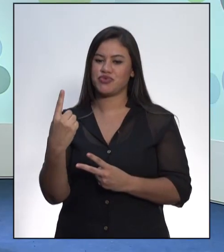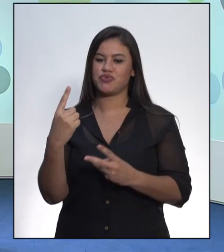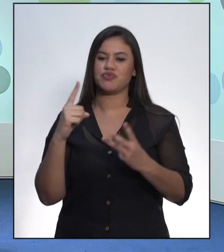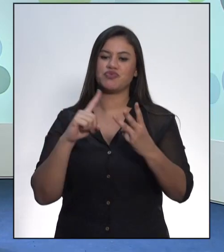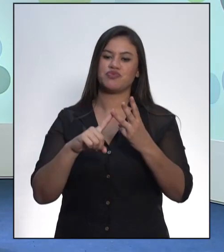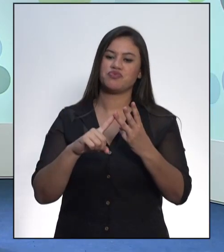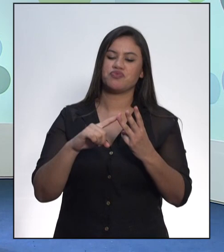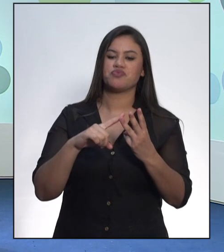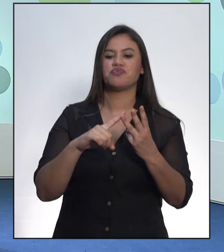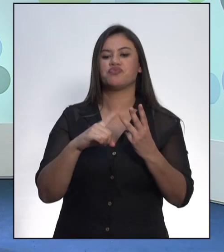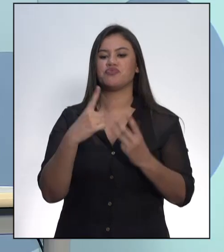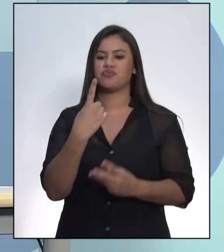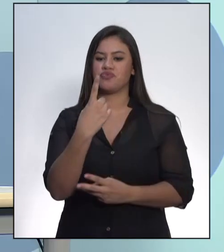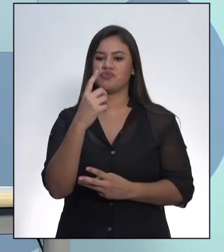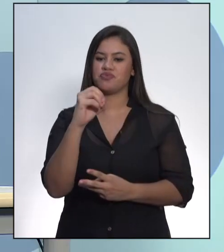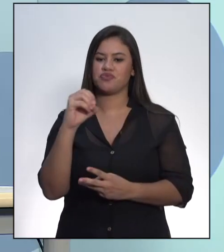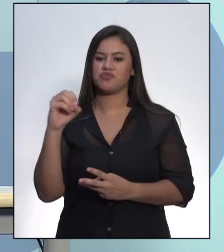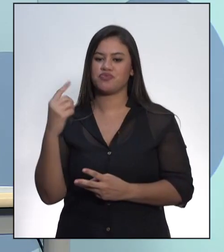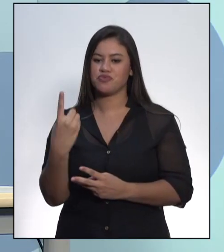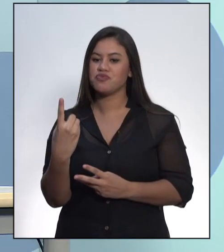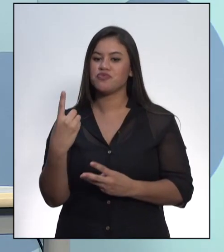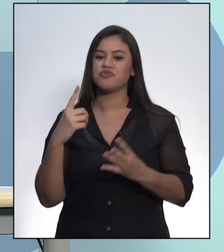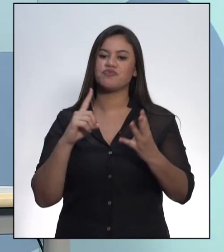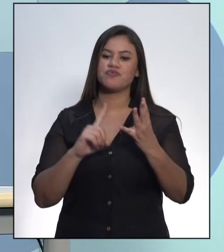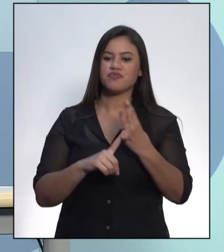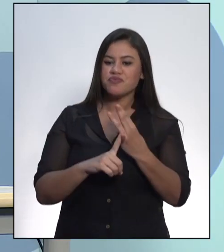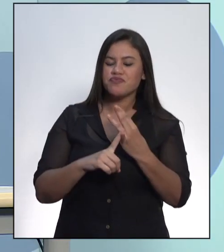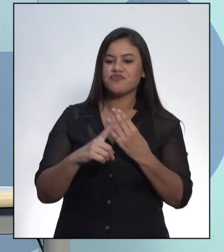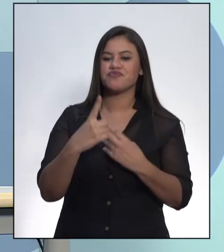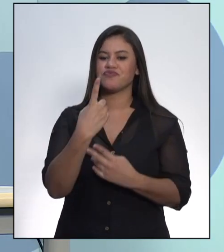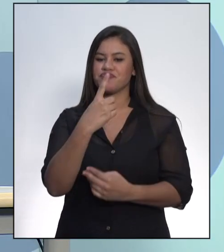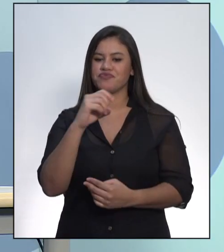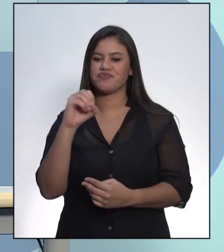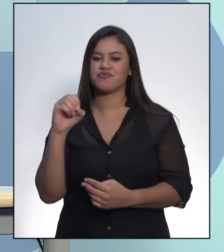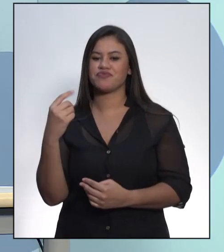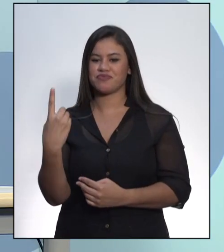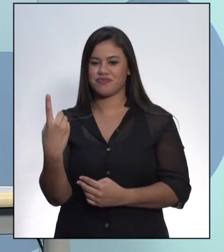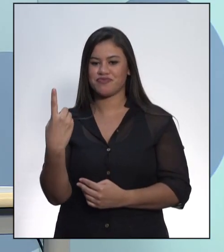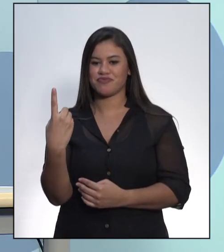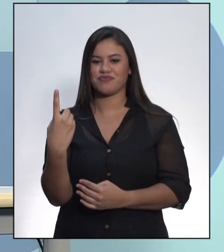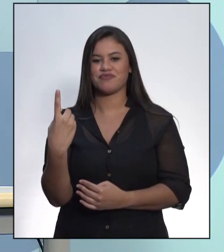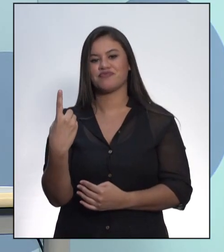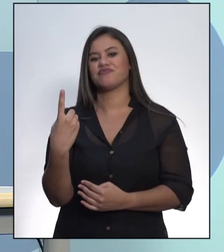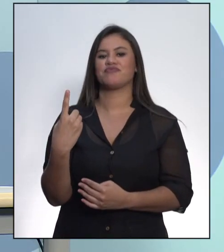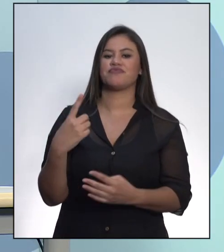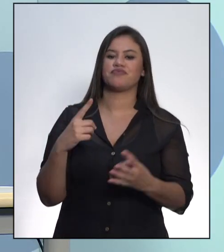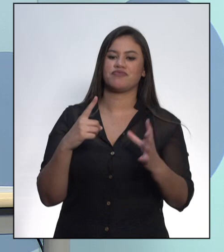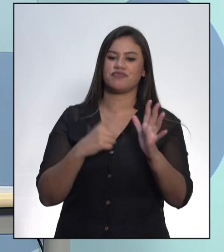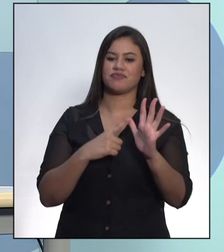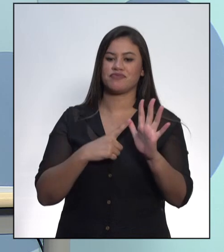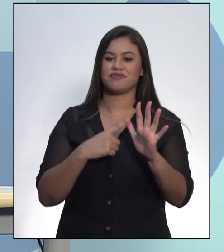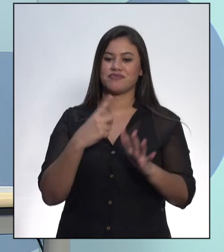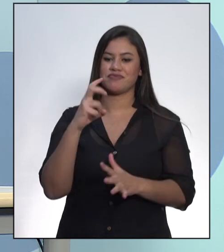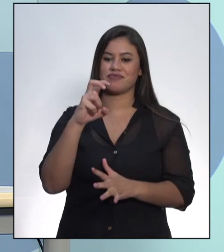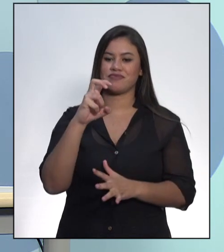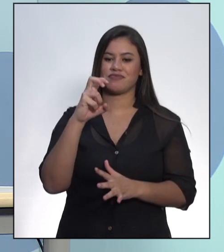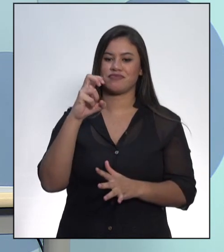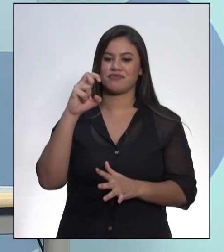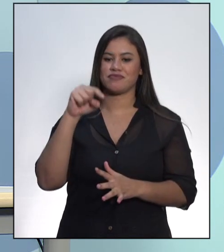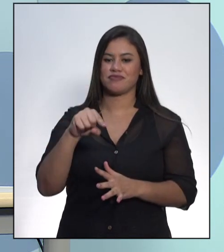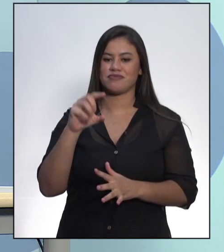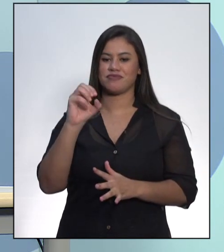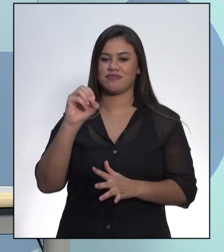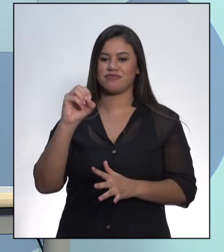hein? Rian Sena, 101. A Júlia também colocou 5.050. Caio